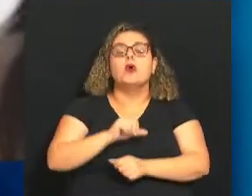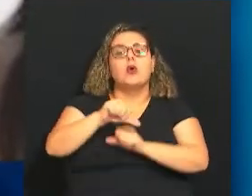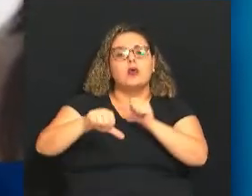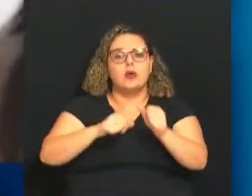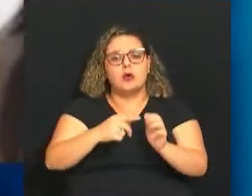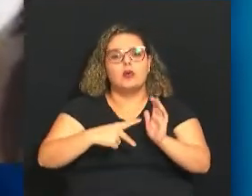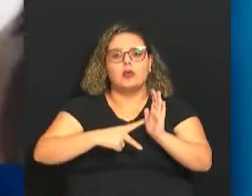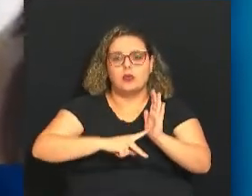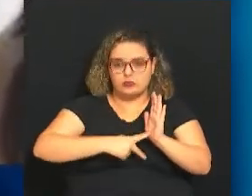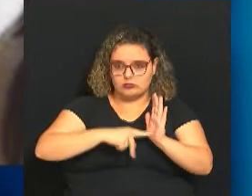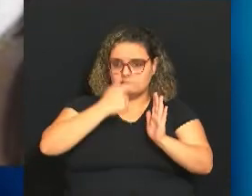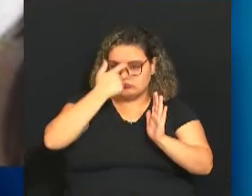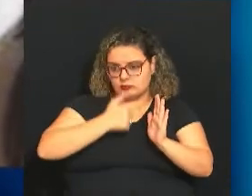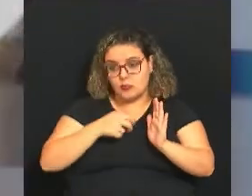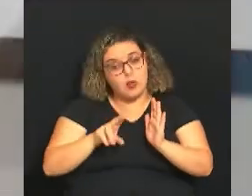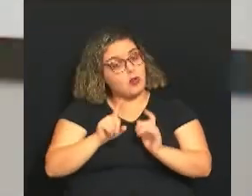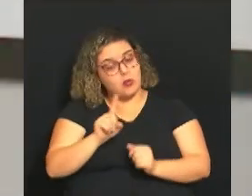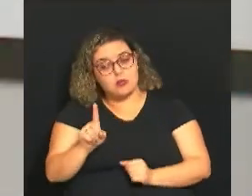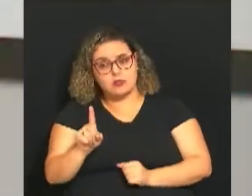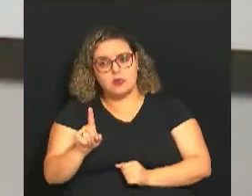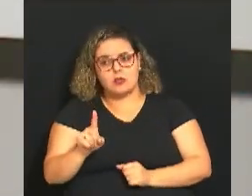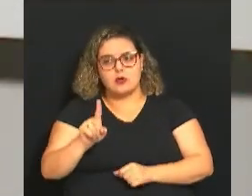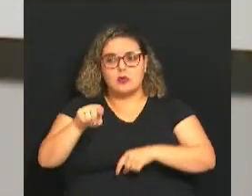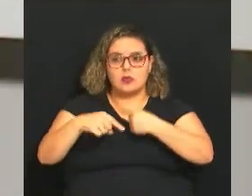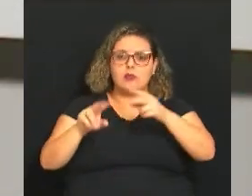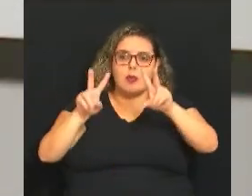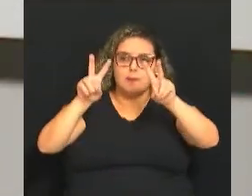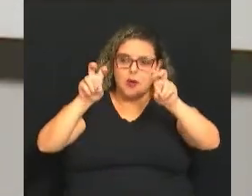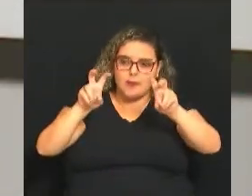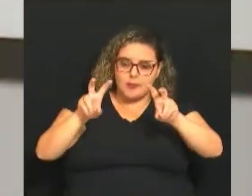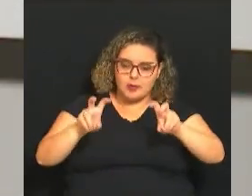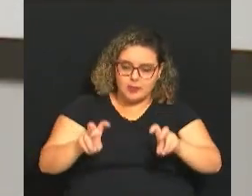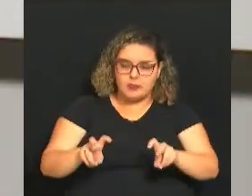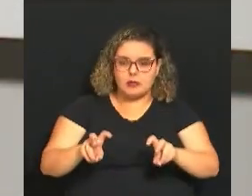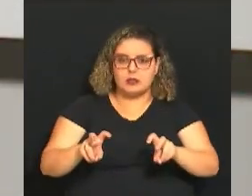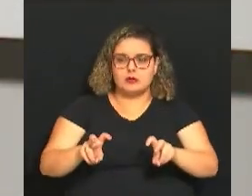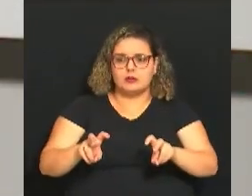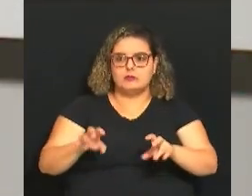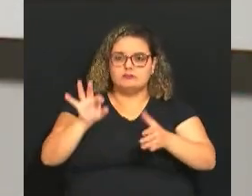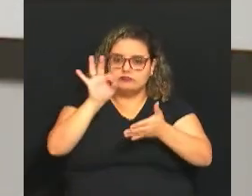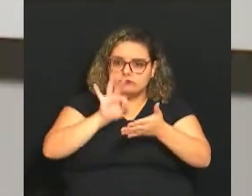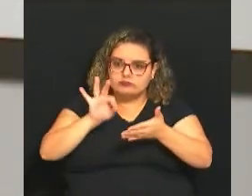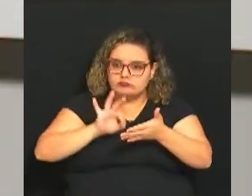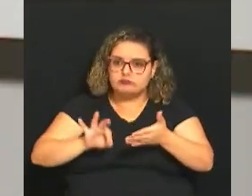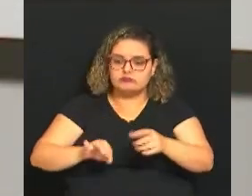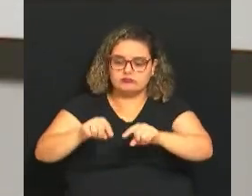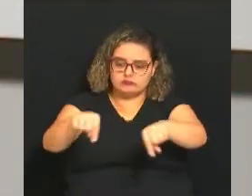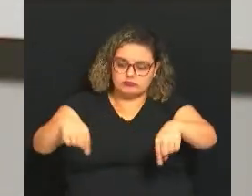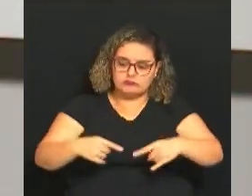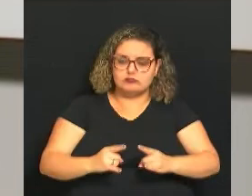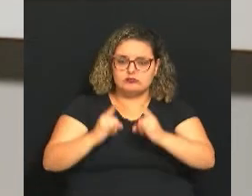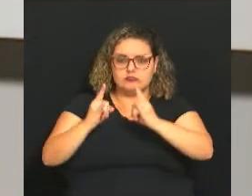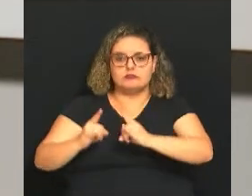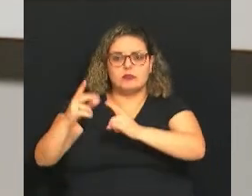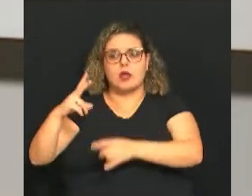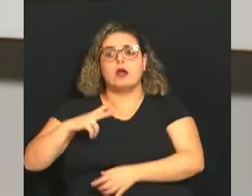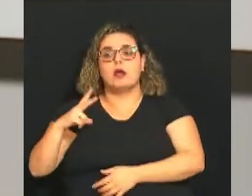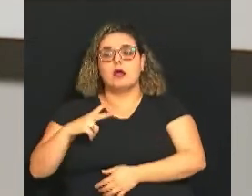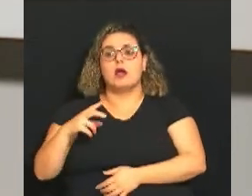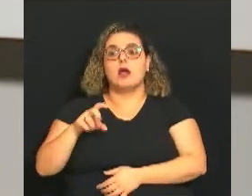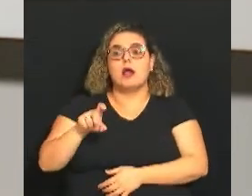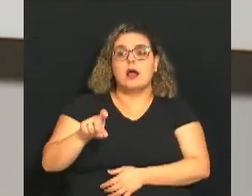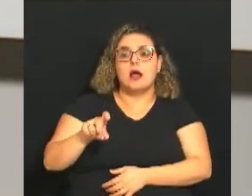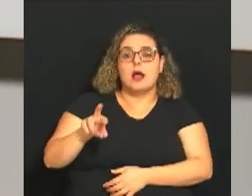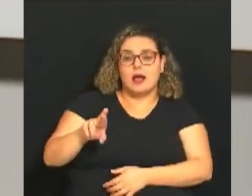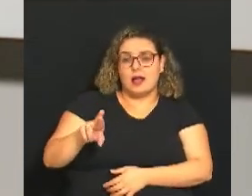não, e outros assuntos que realmente estão elencados na convenção de cada condomínio. A extraordinária, ela ocorre